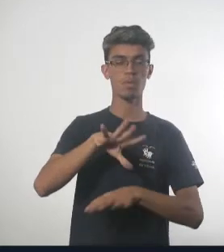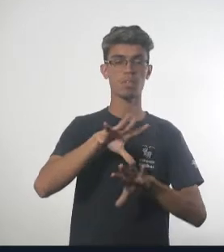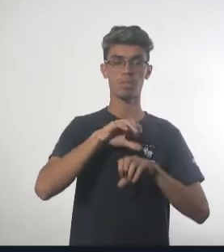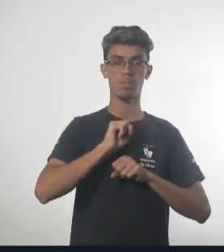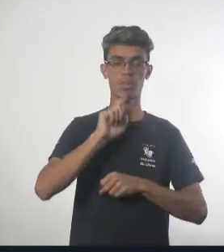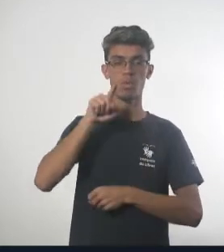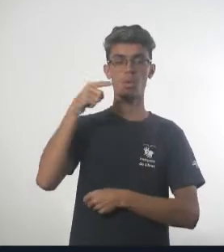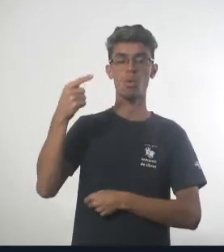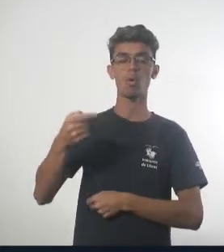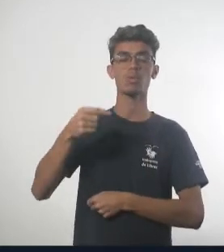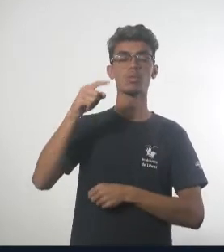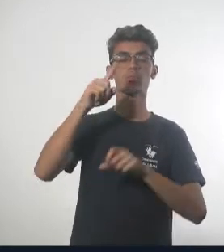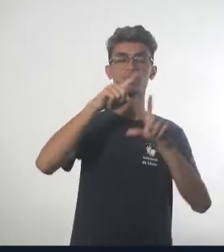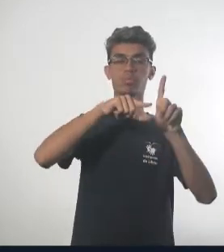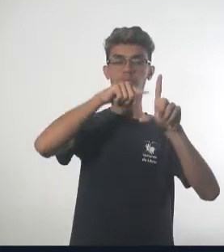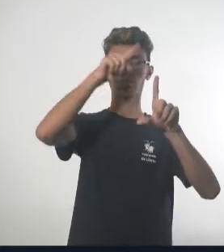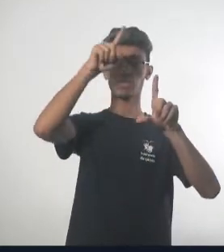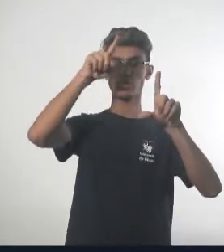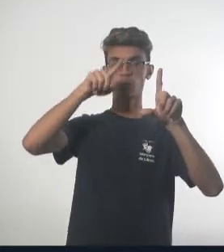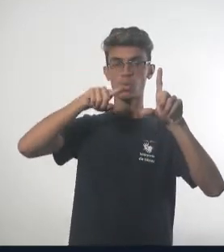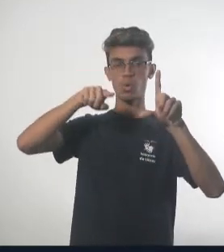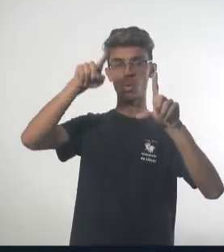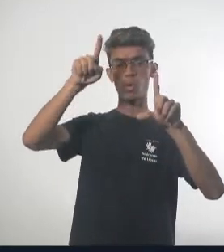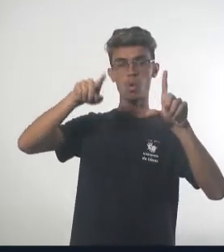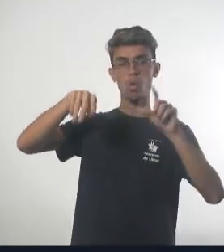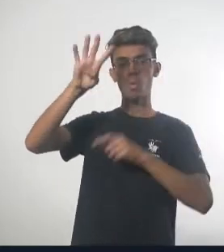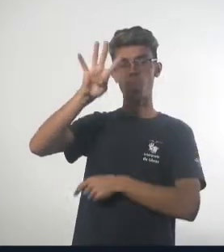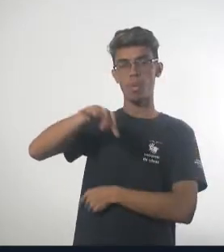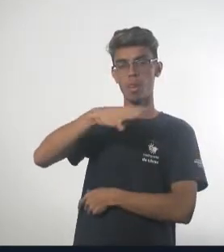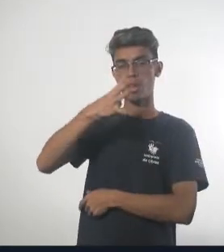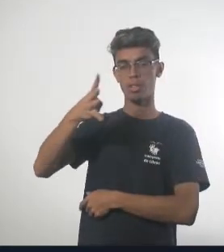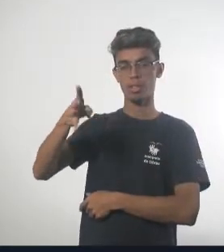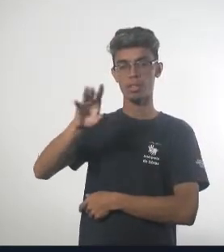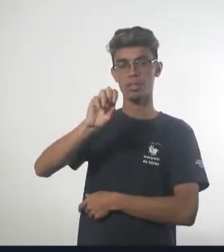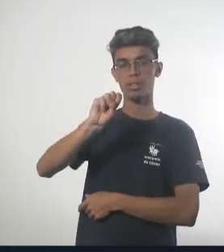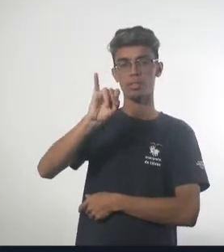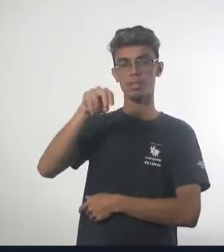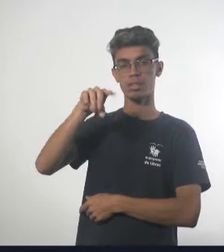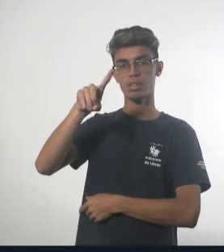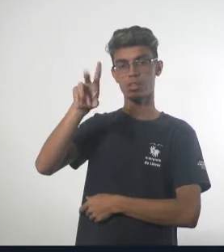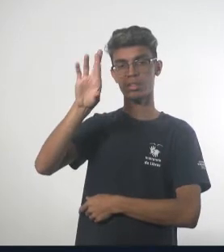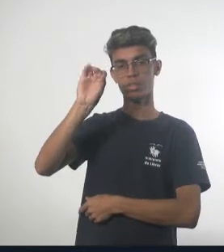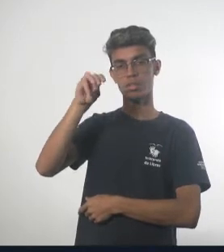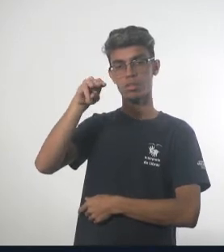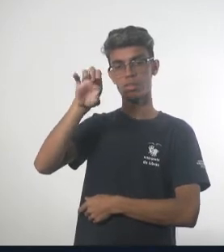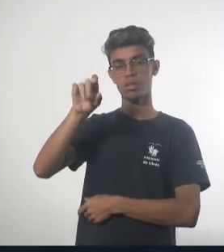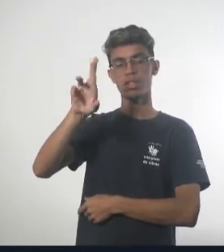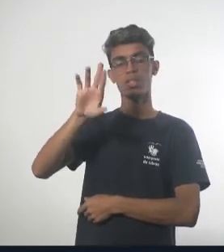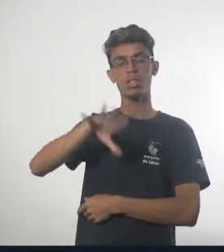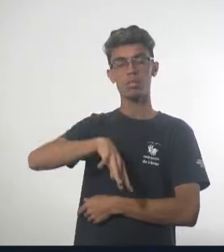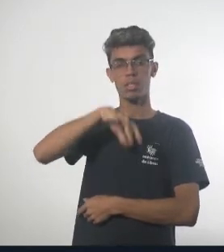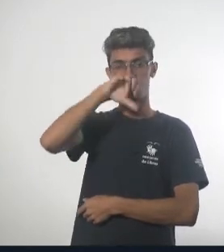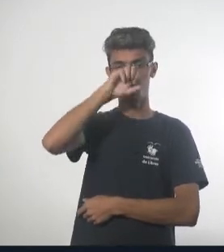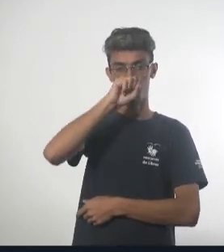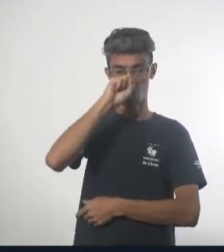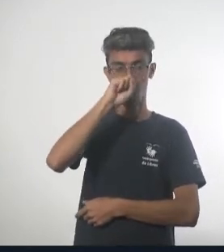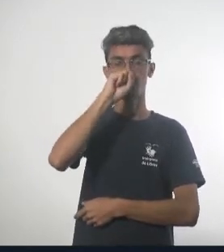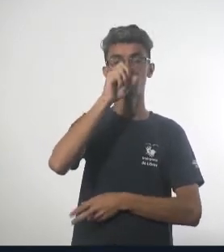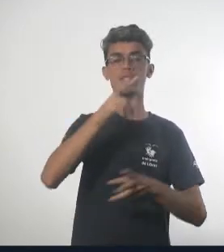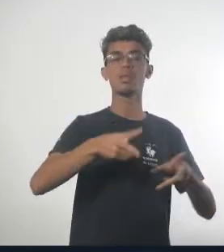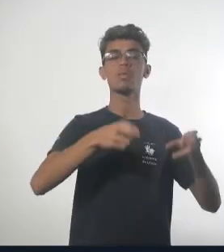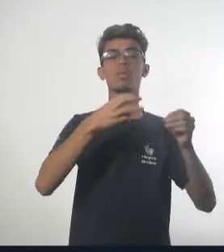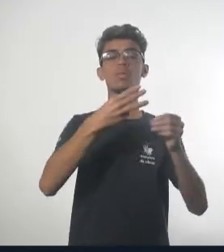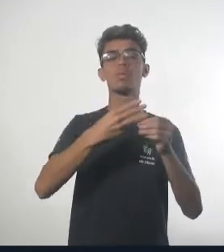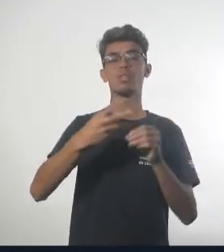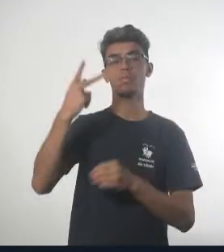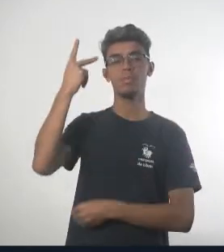No próximo gráfico, nós temos os casos de síndrome respiratória aguda grave notificados no município de São